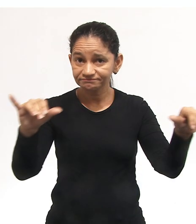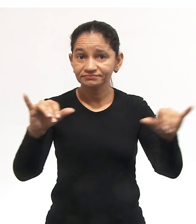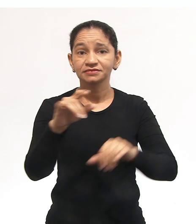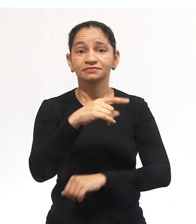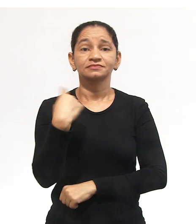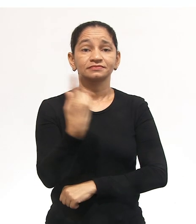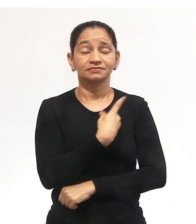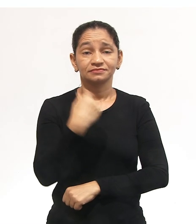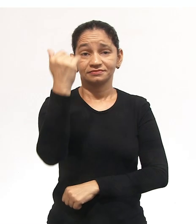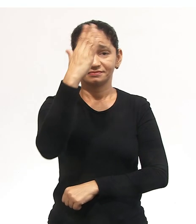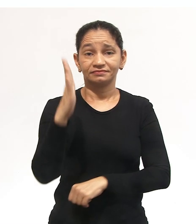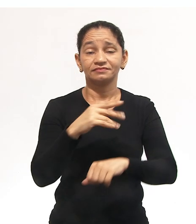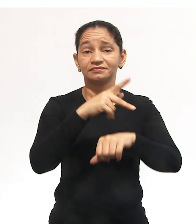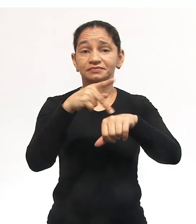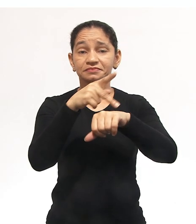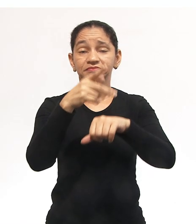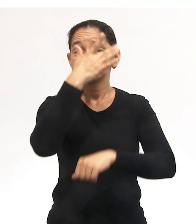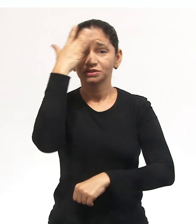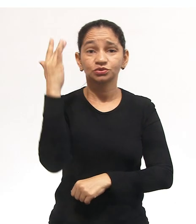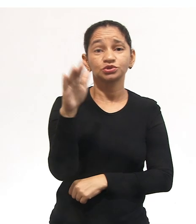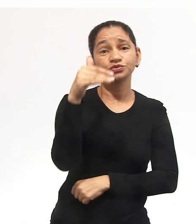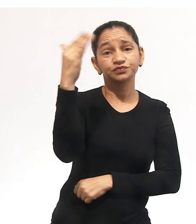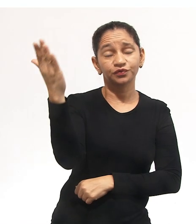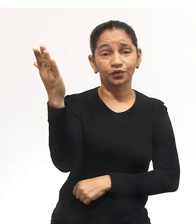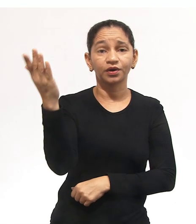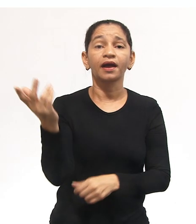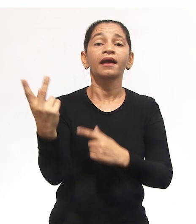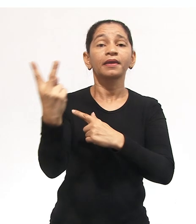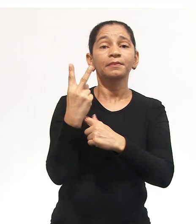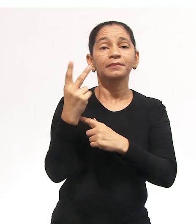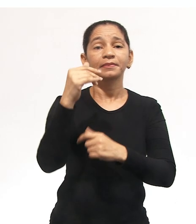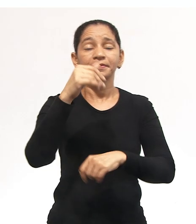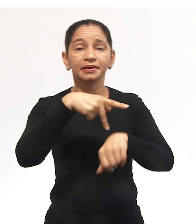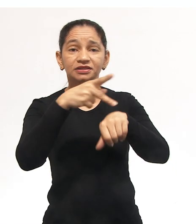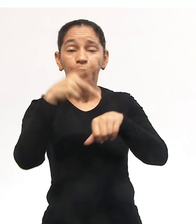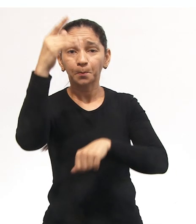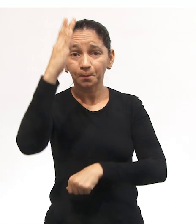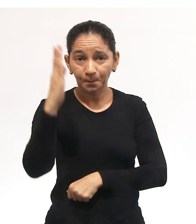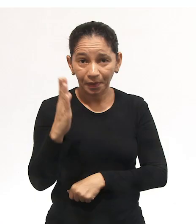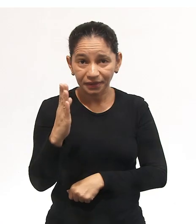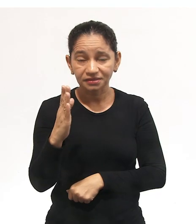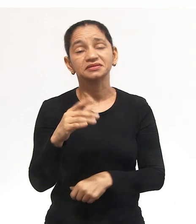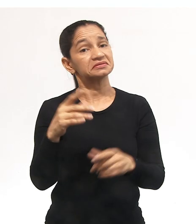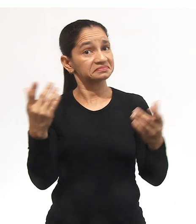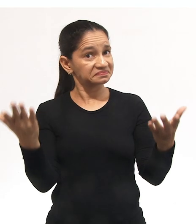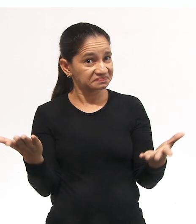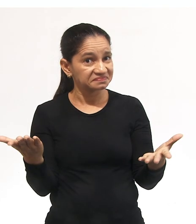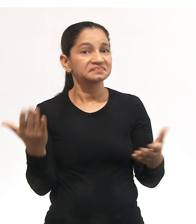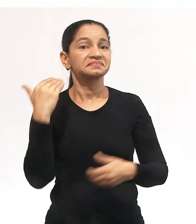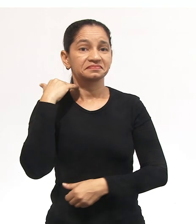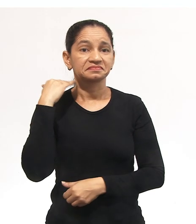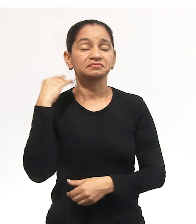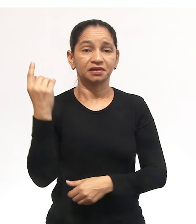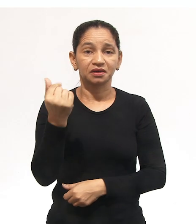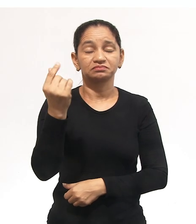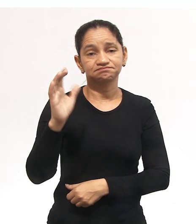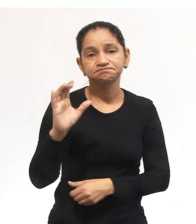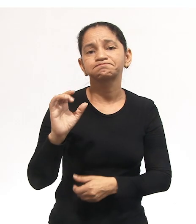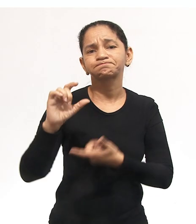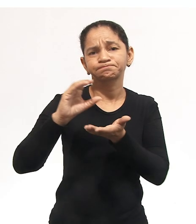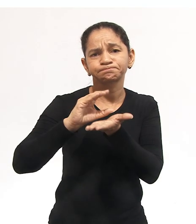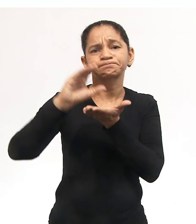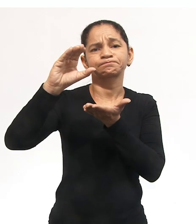mensagem muito importante para aqueles investidores exteriores que emprestam dinheiro para o Brasil, né? Para um ente, tá?